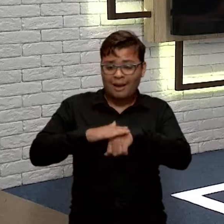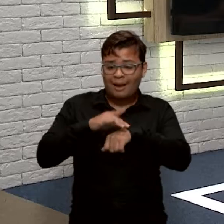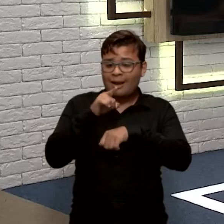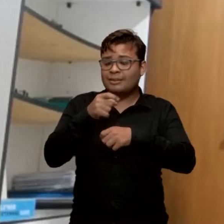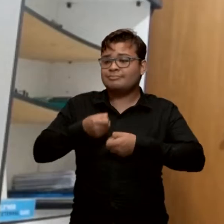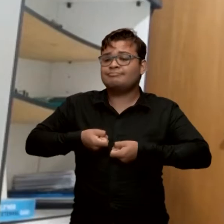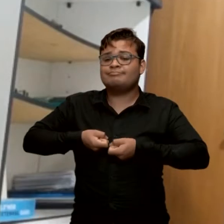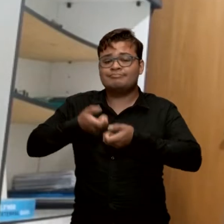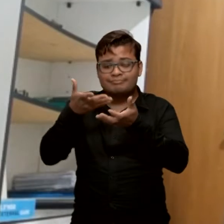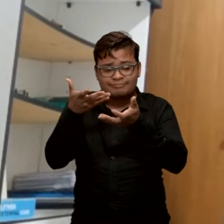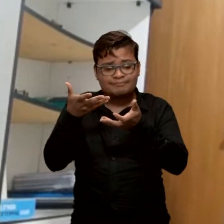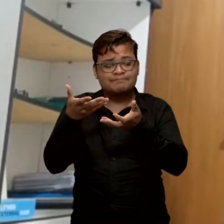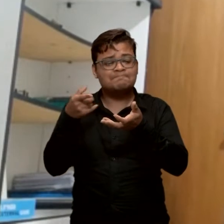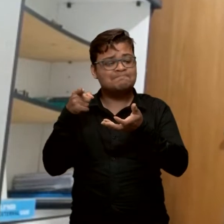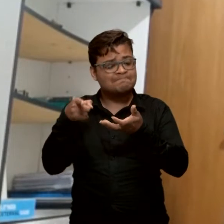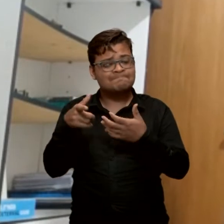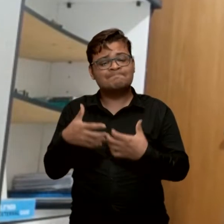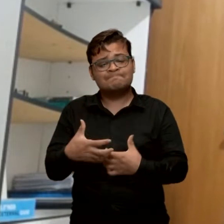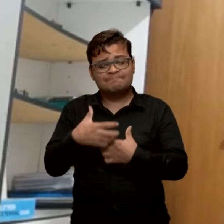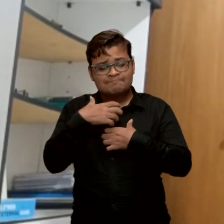ele o faz sentir